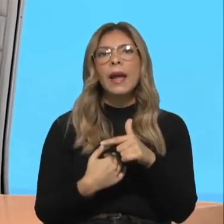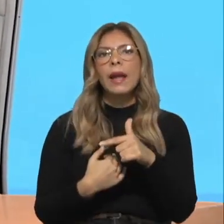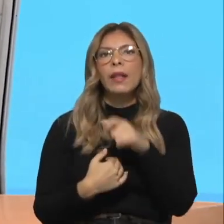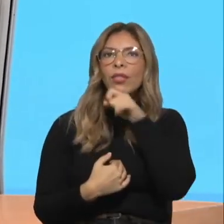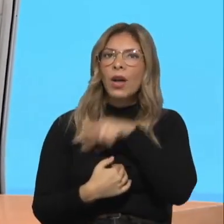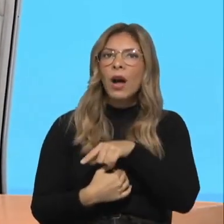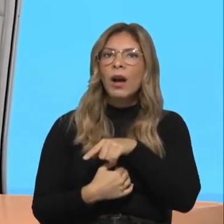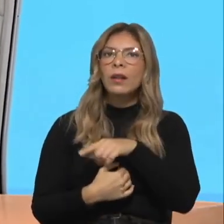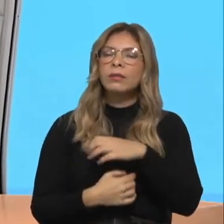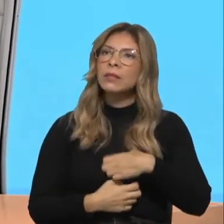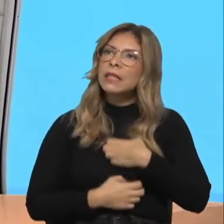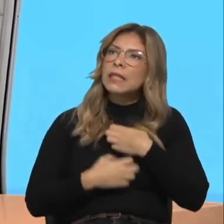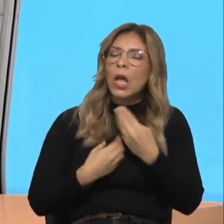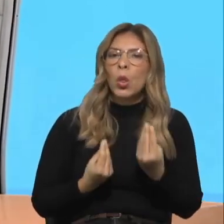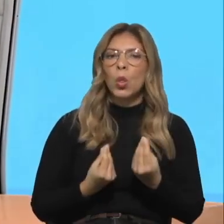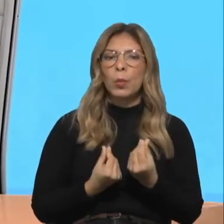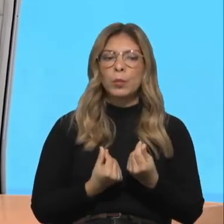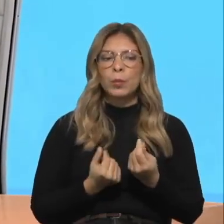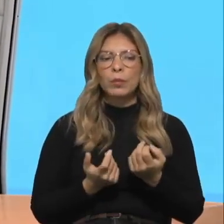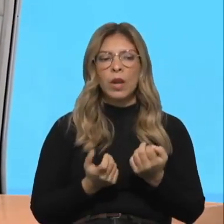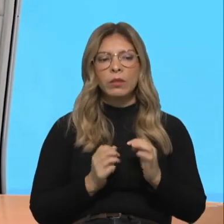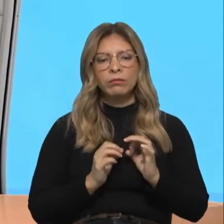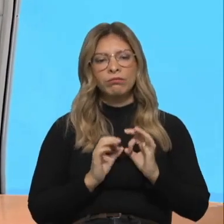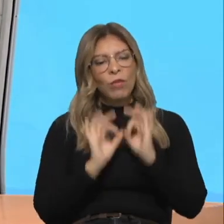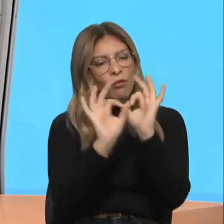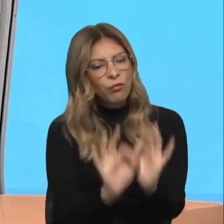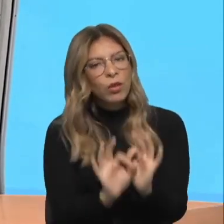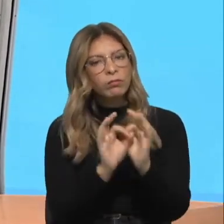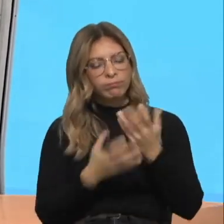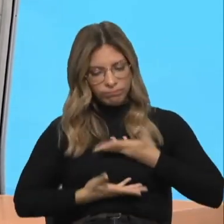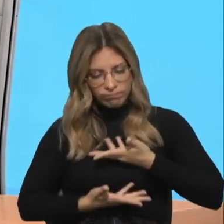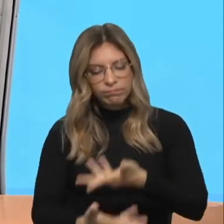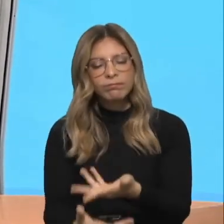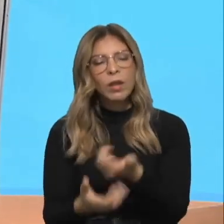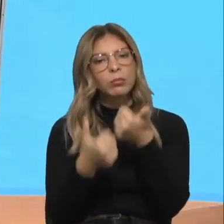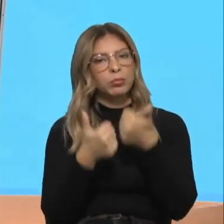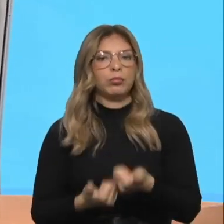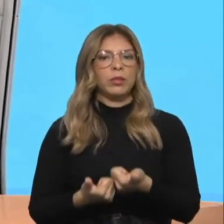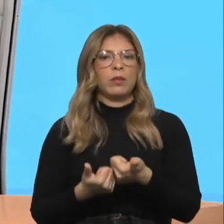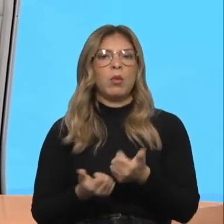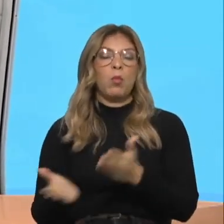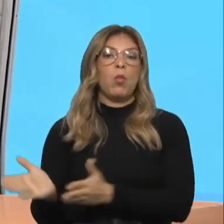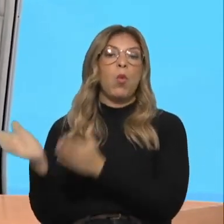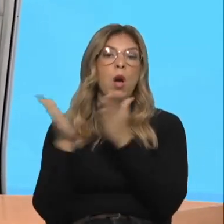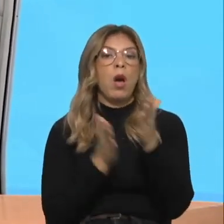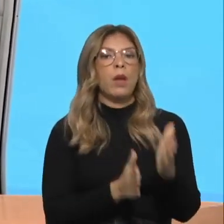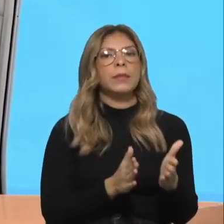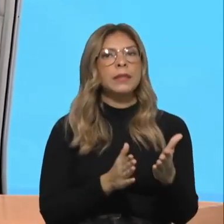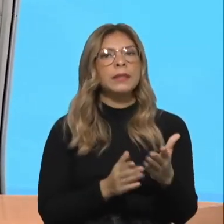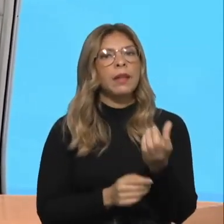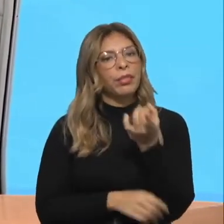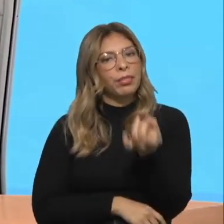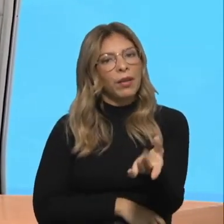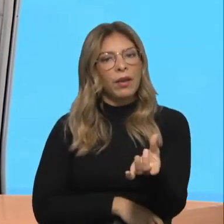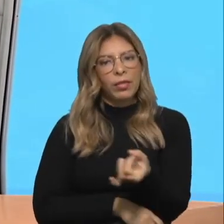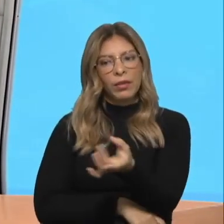ele, se recolha dele tudo aquilo que ele permite, mas ao mesmo tempo sem ceder a essa tentação de o